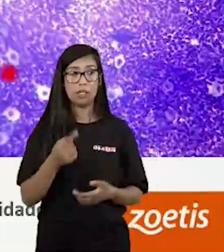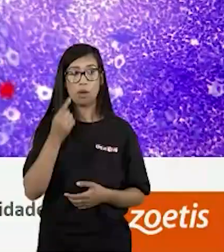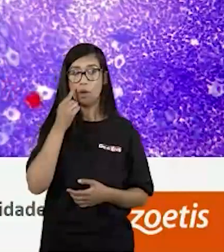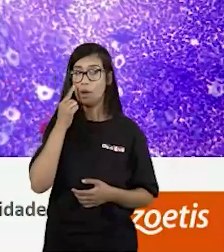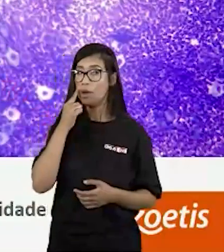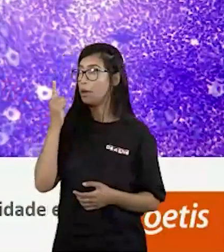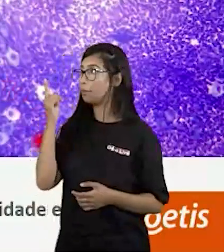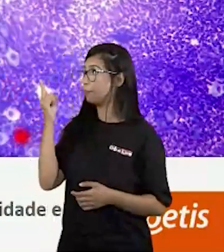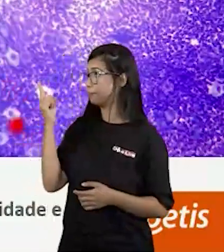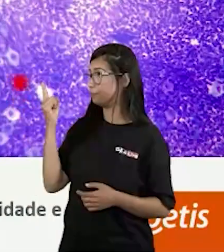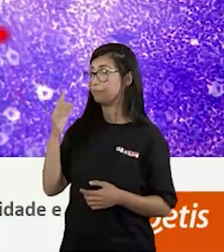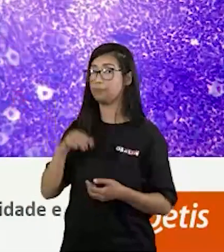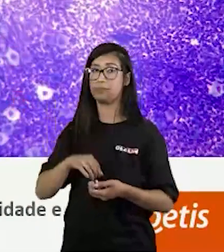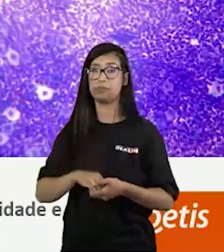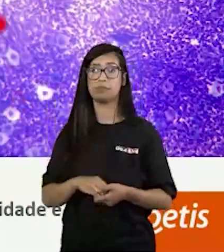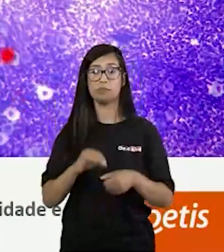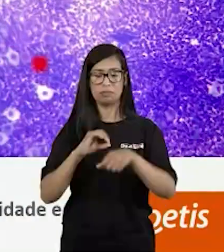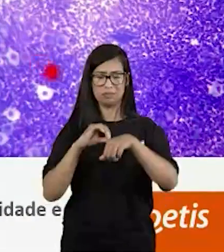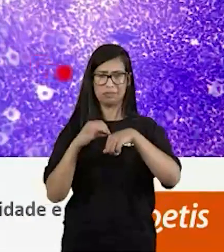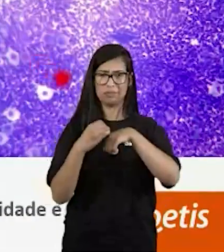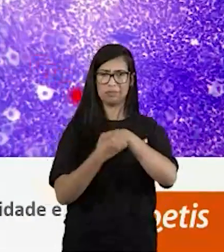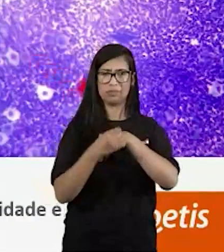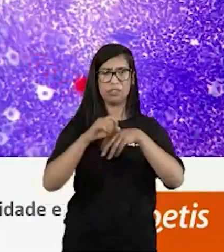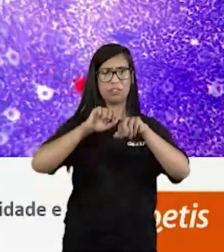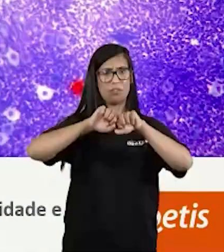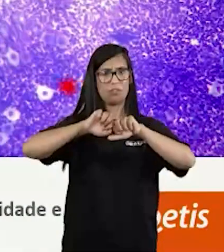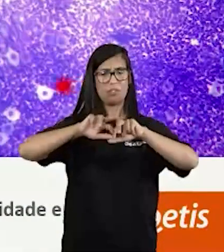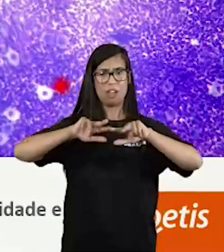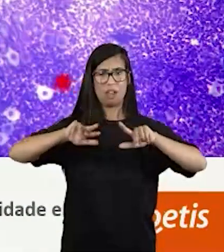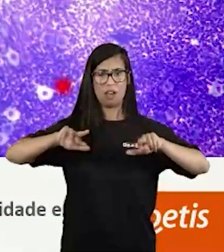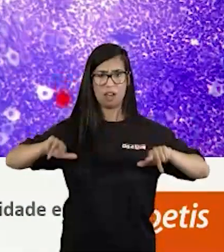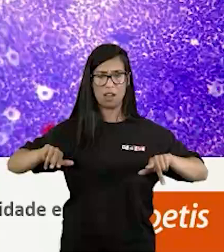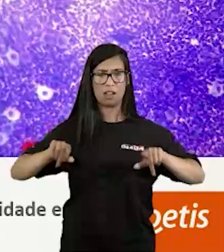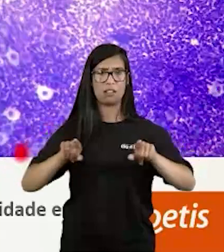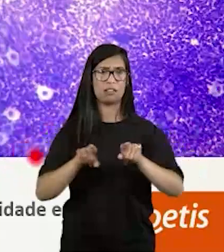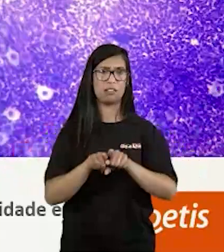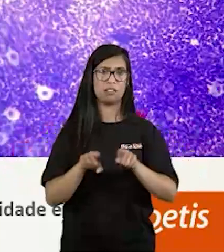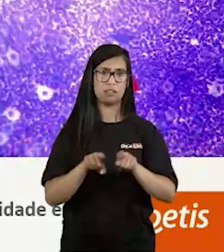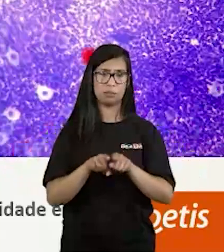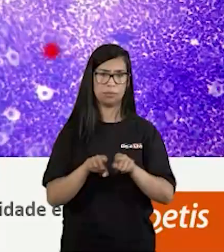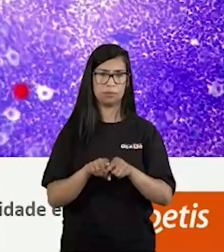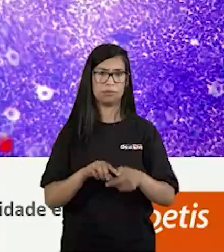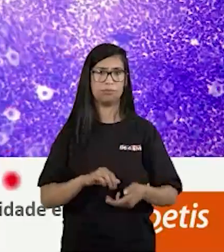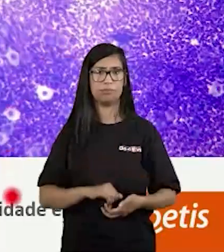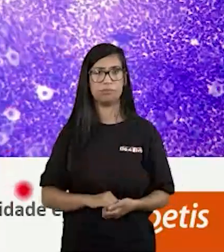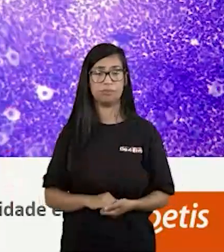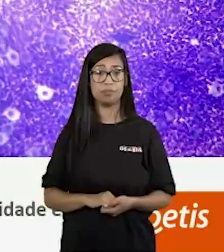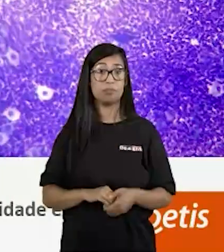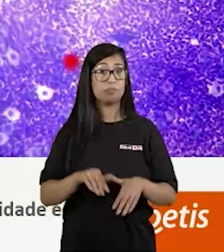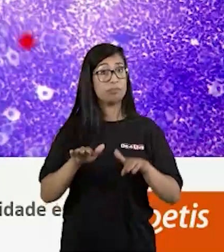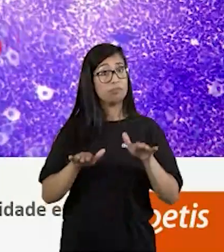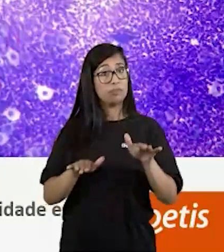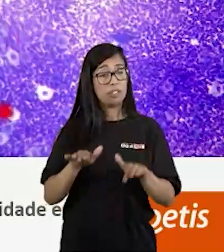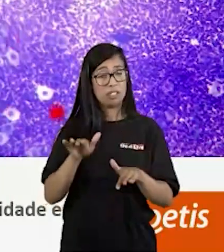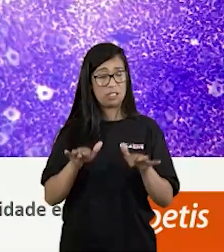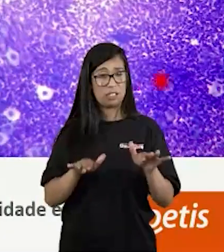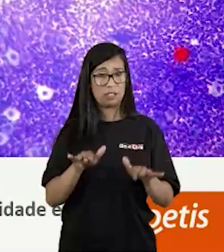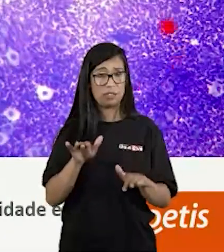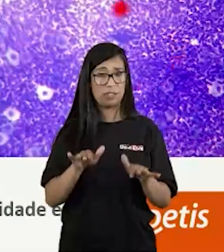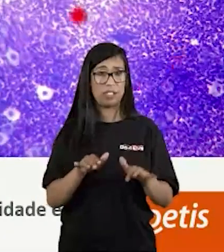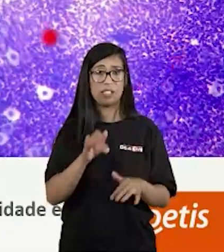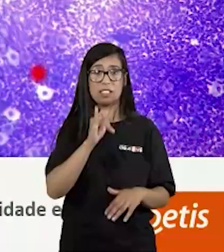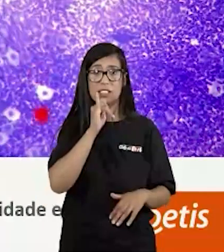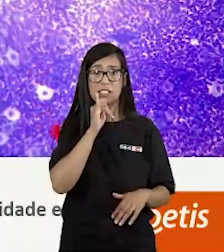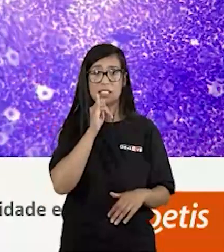a gente pode ter numerosos queratinócitos acantolíticos. E esses numerosos queratinócitos